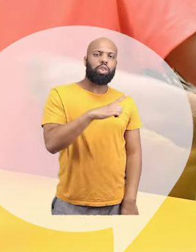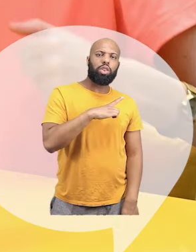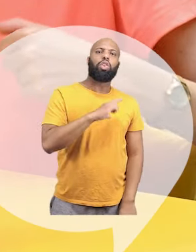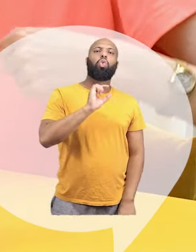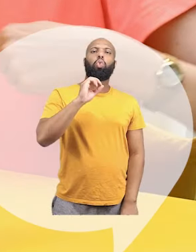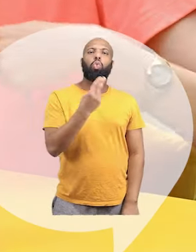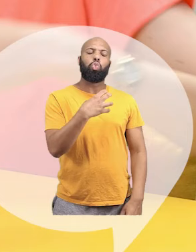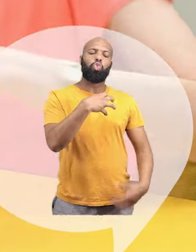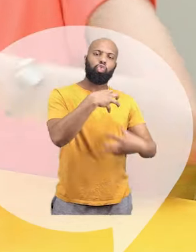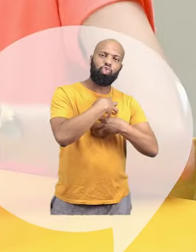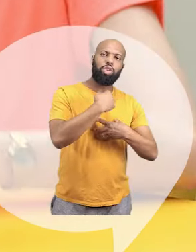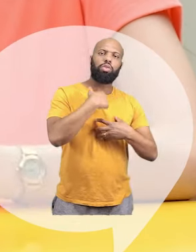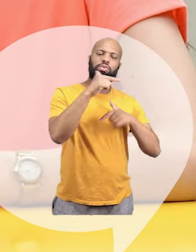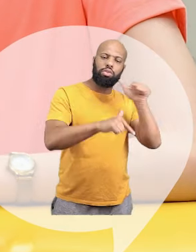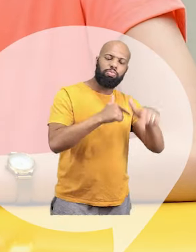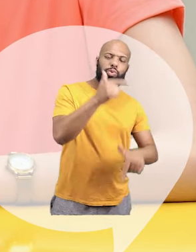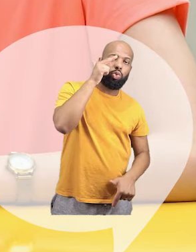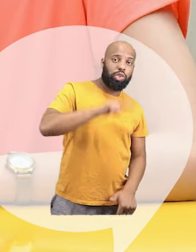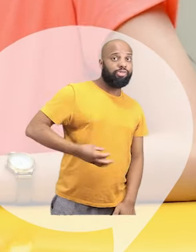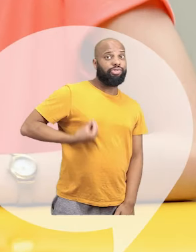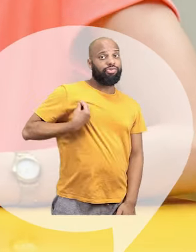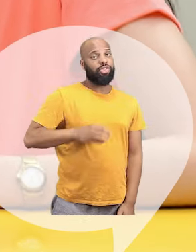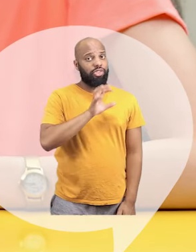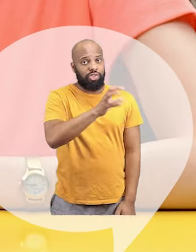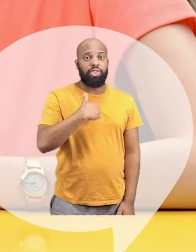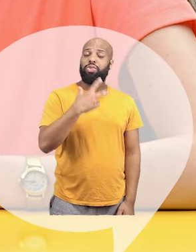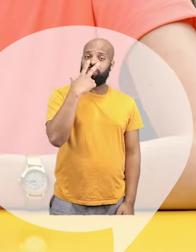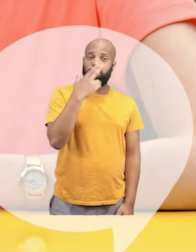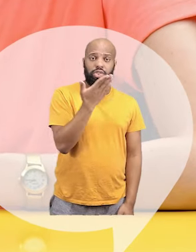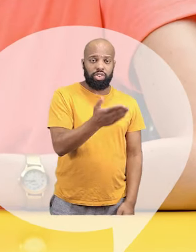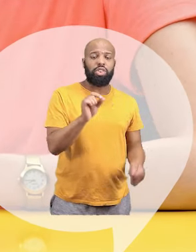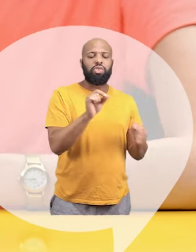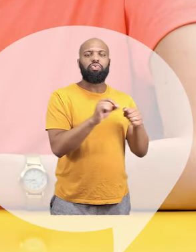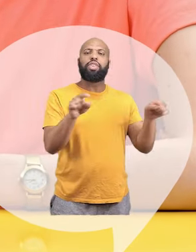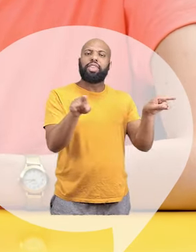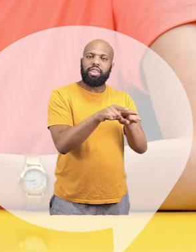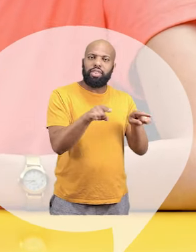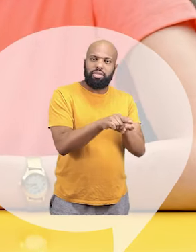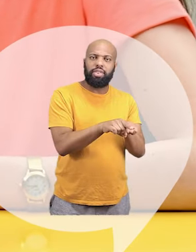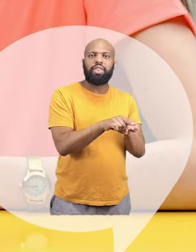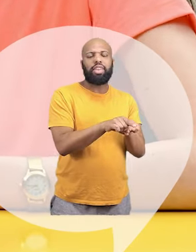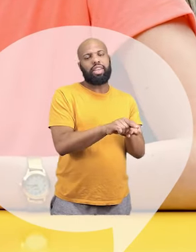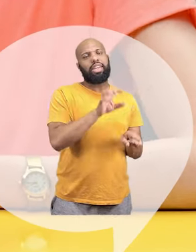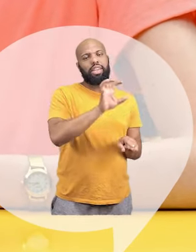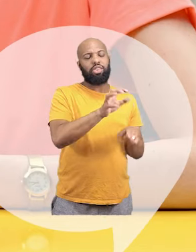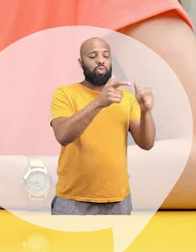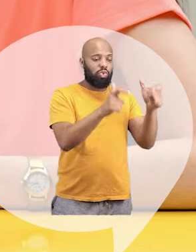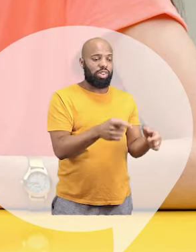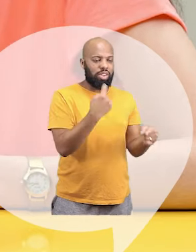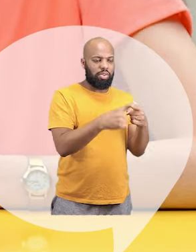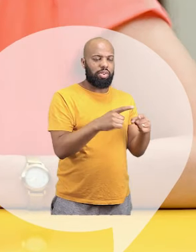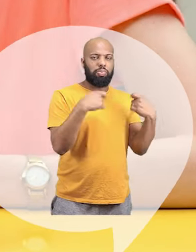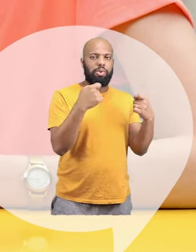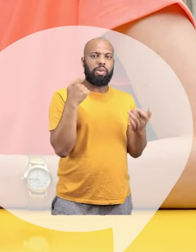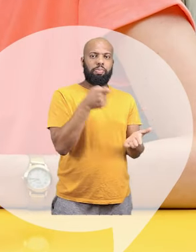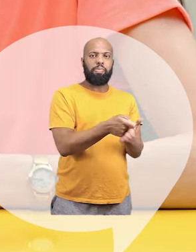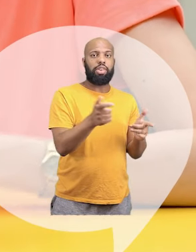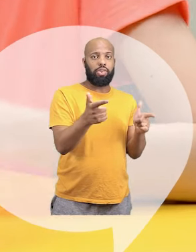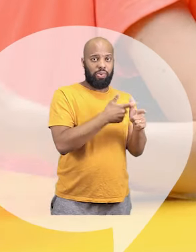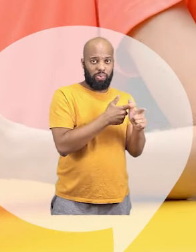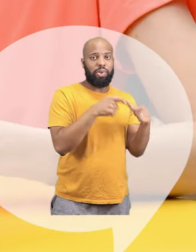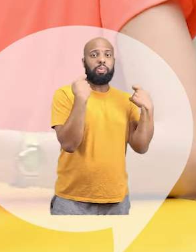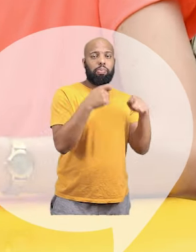que eu tenho a forma como eu trabalho e tal para conseguir viver disso eu acho que isso te bota nessa fro nteira né porque no fim das contas a gente precisa pagar